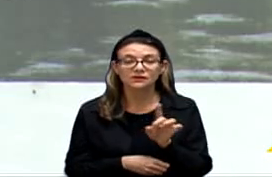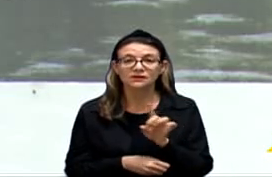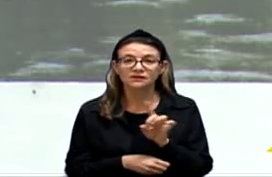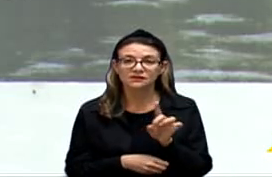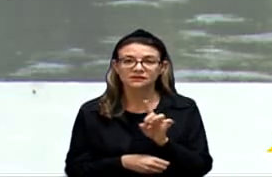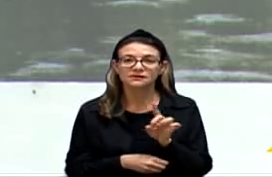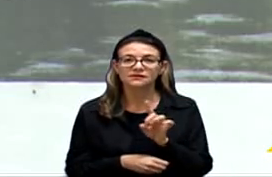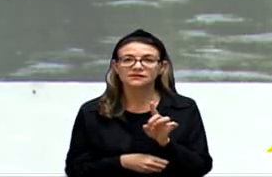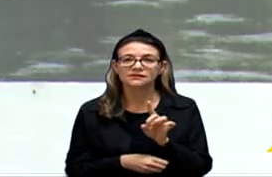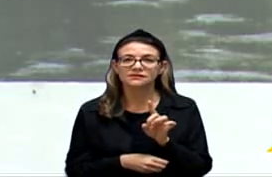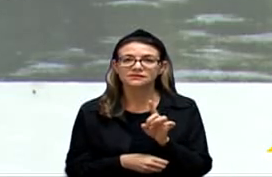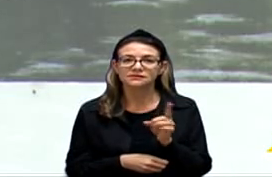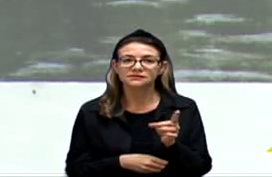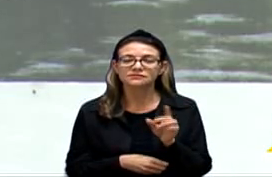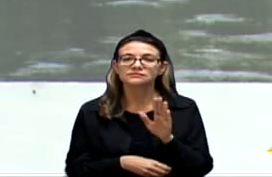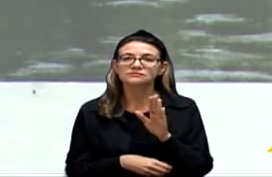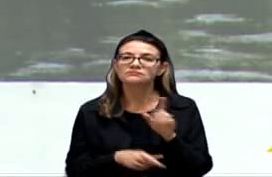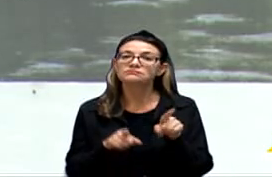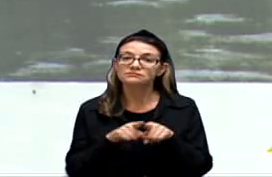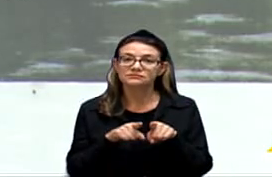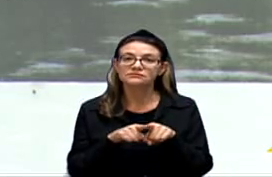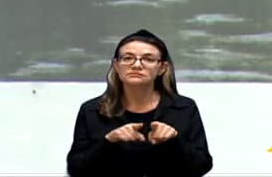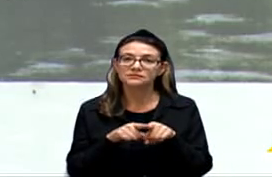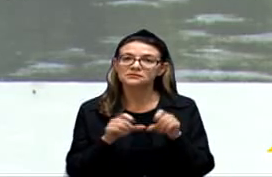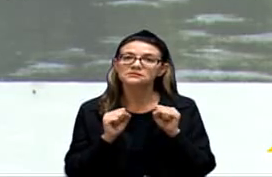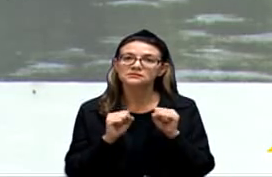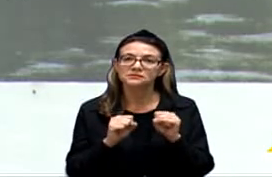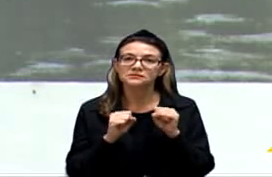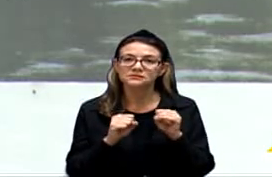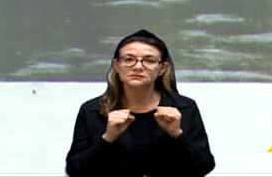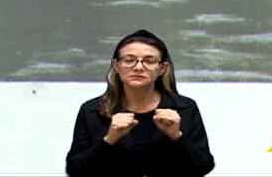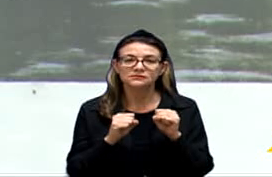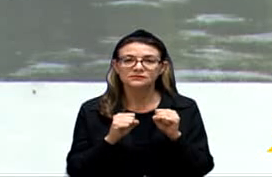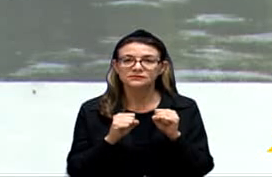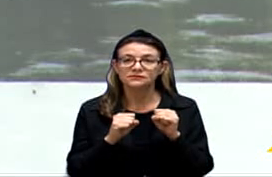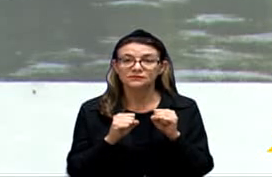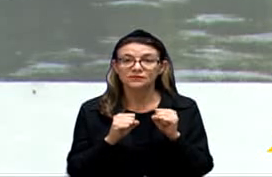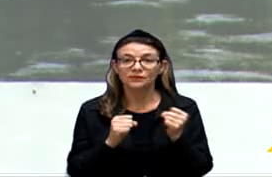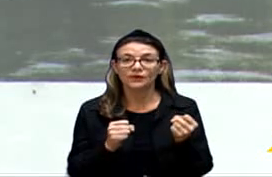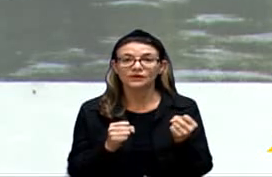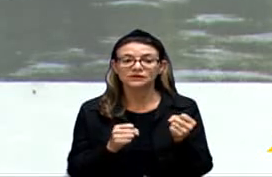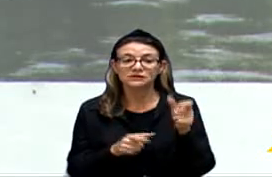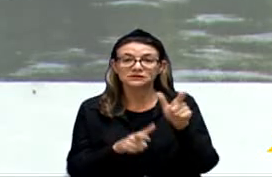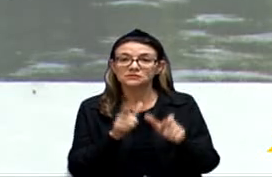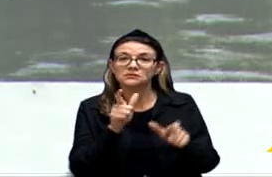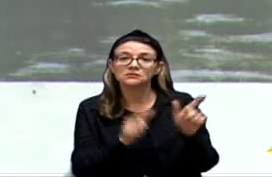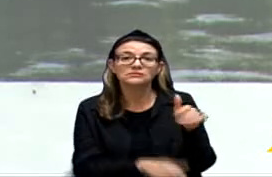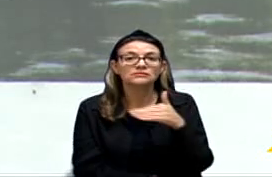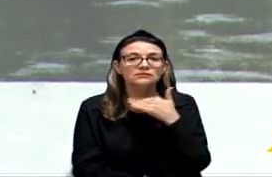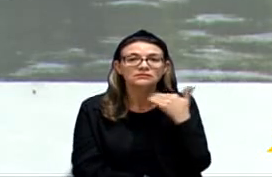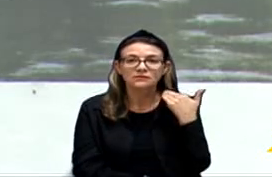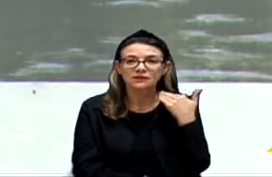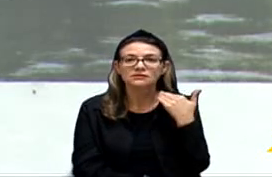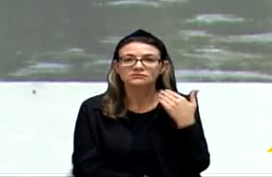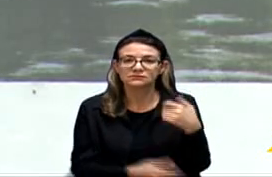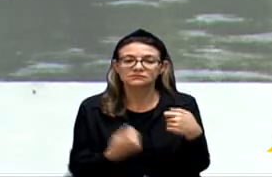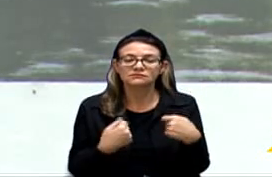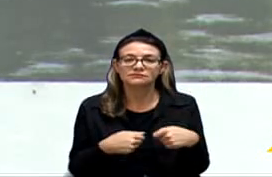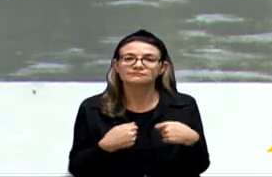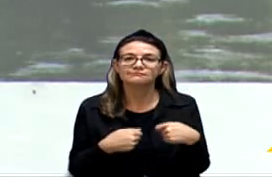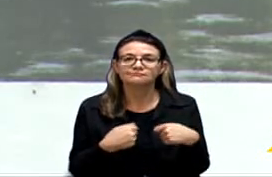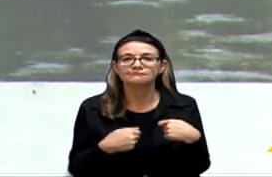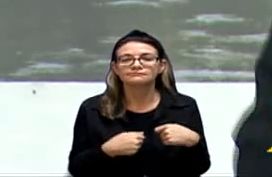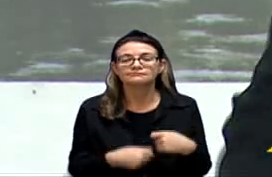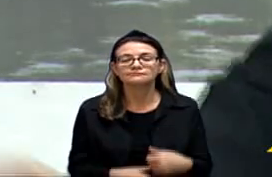situações que possa eh chegar até causar óbito nas pessoas que necessitam dessa